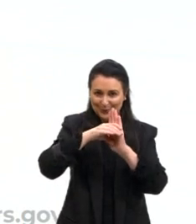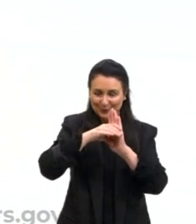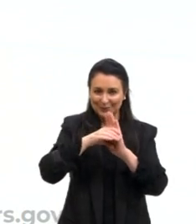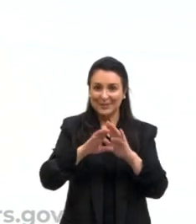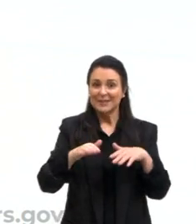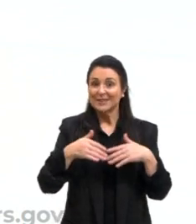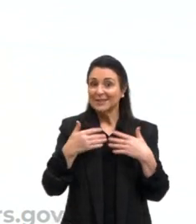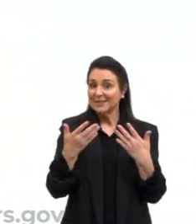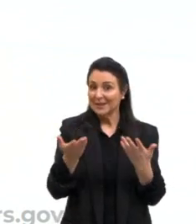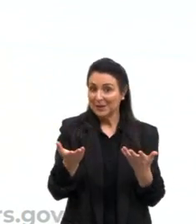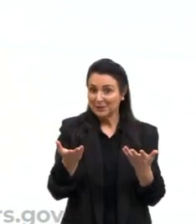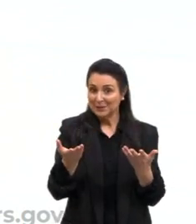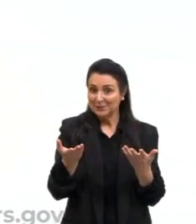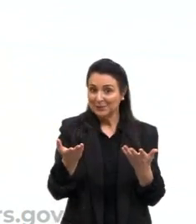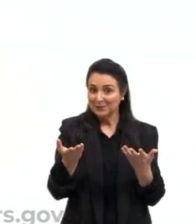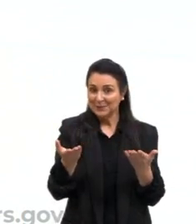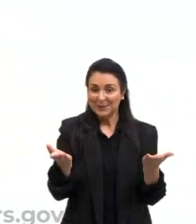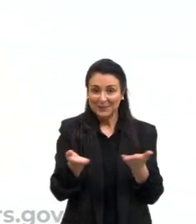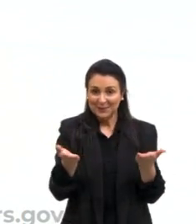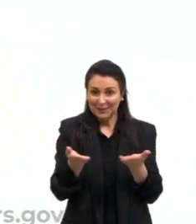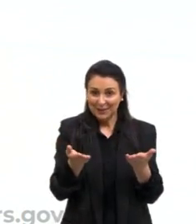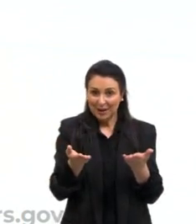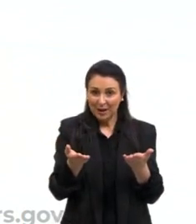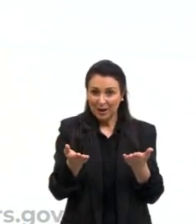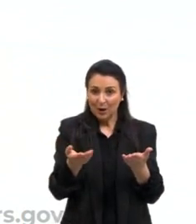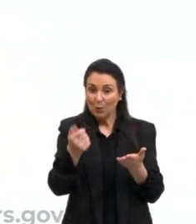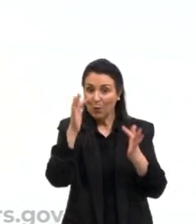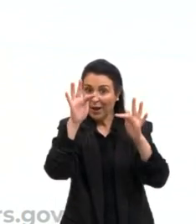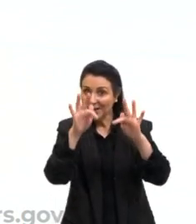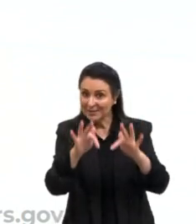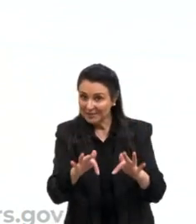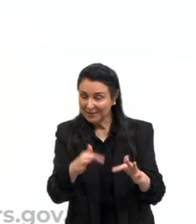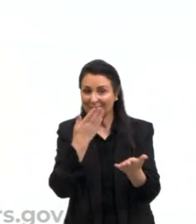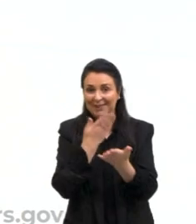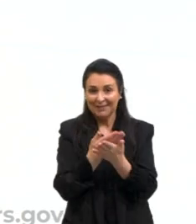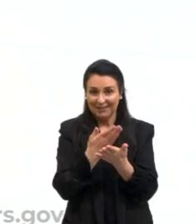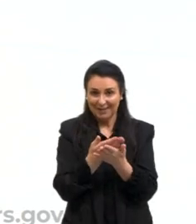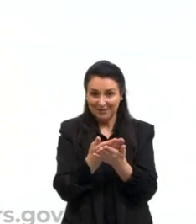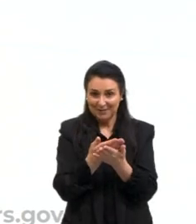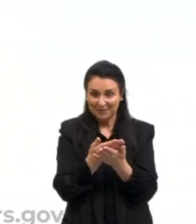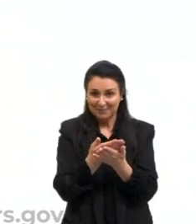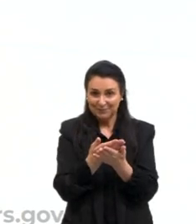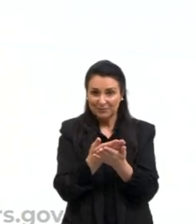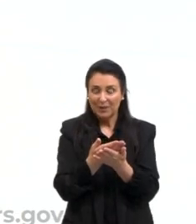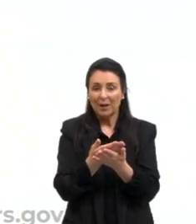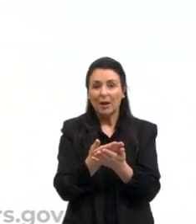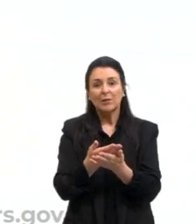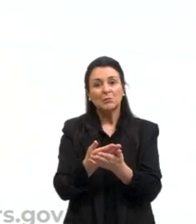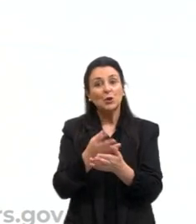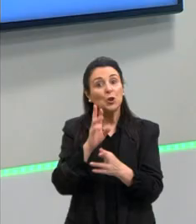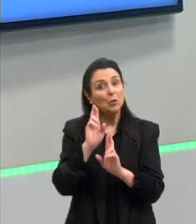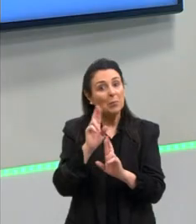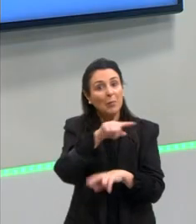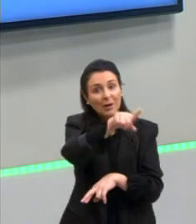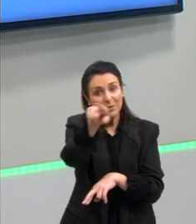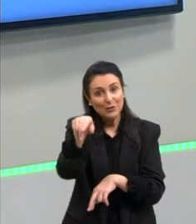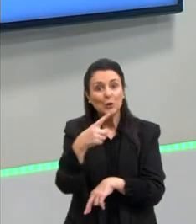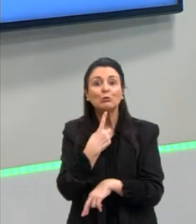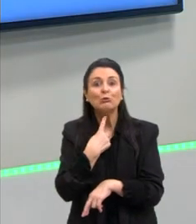então aqui só para encerrar né a nossa aula de hoje espero que vocês tenham gostado